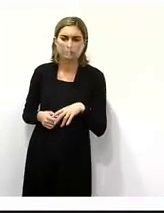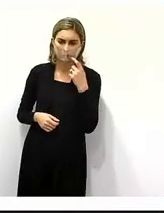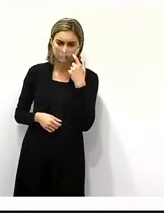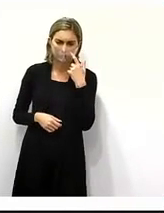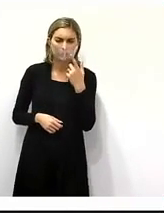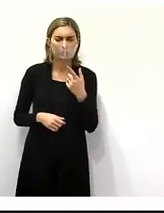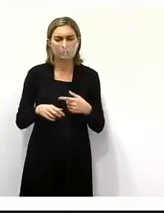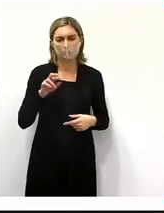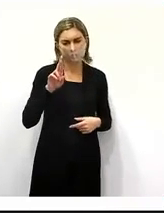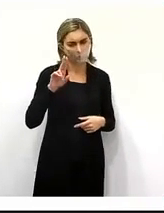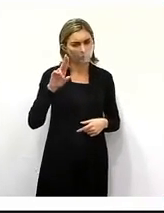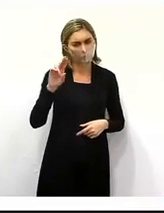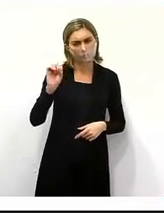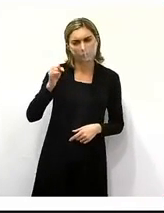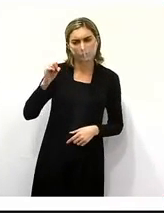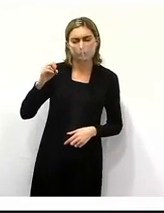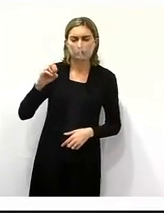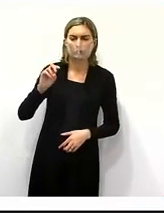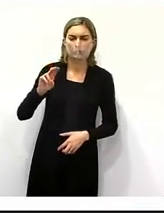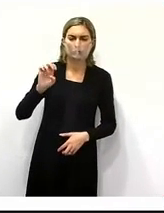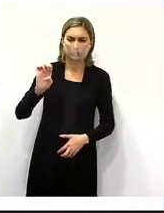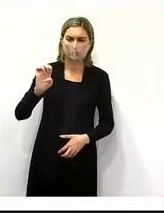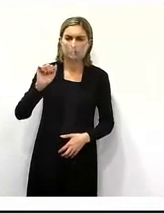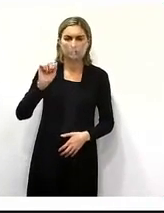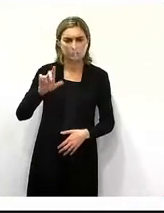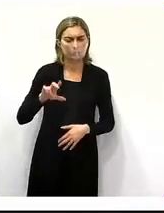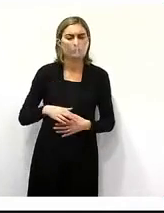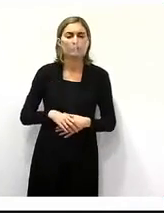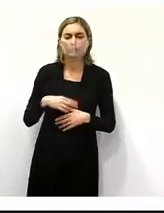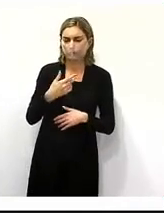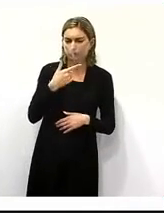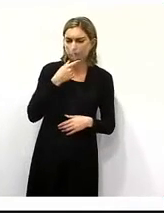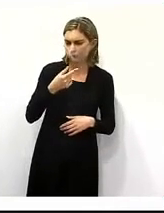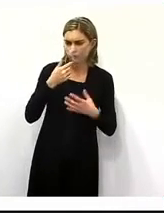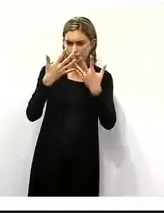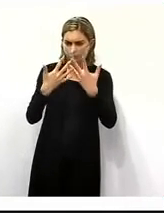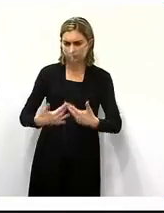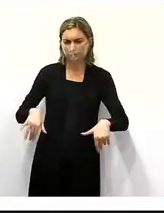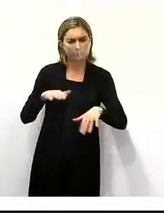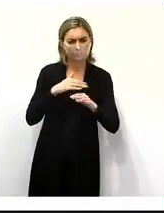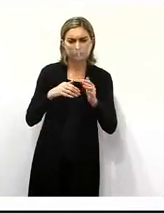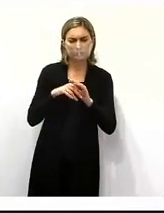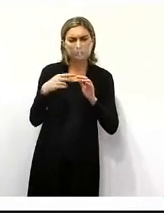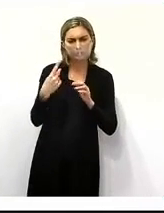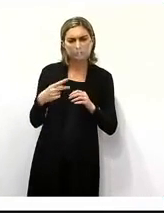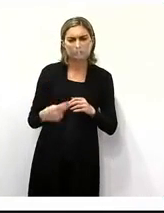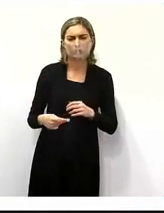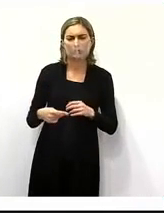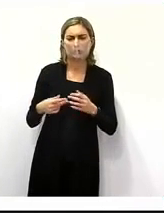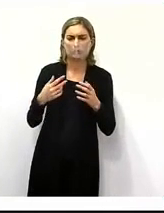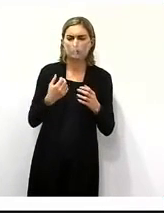de Rousseau, aliás. Segunda questão. O homem natural é tudo para si mesmo. É a